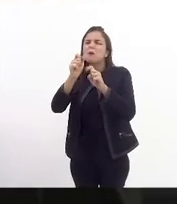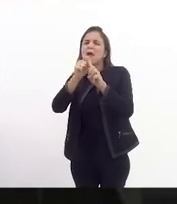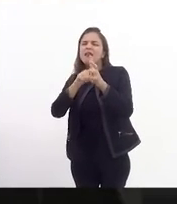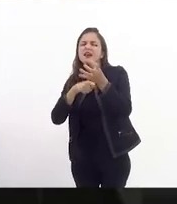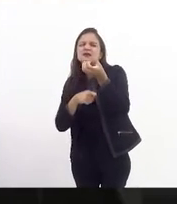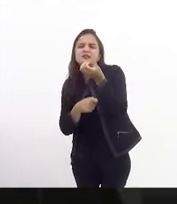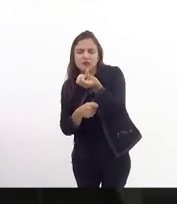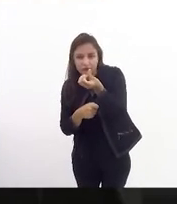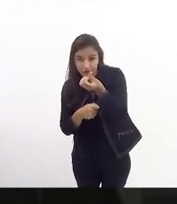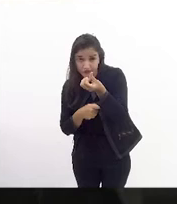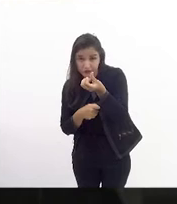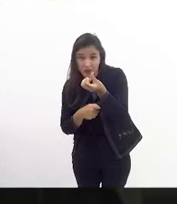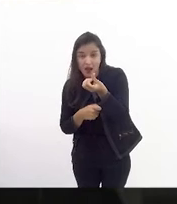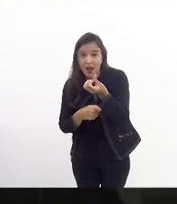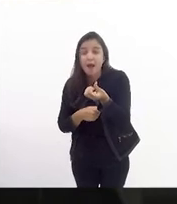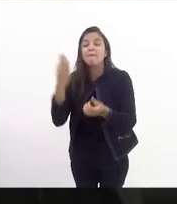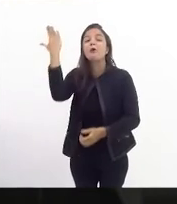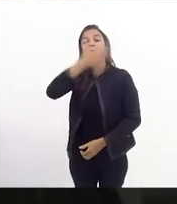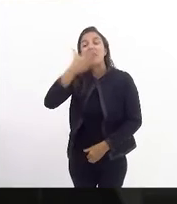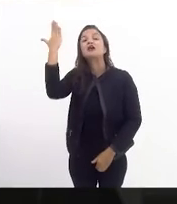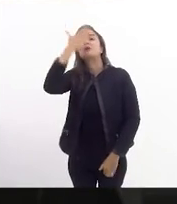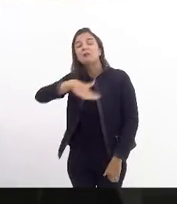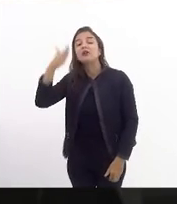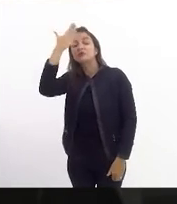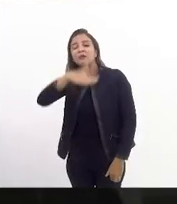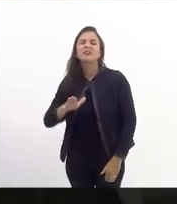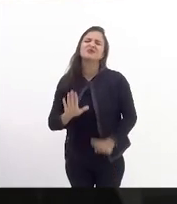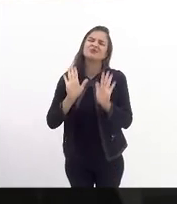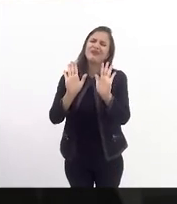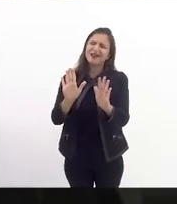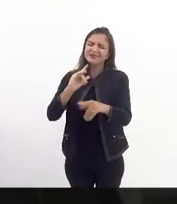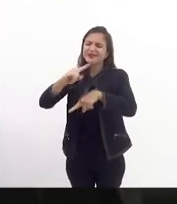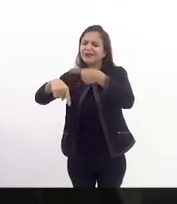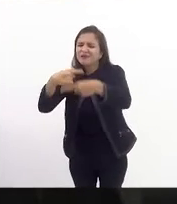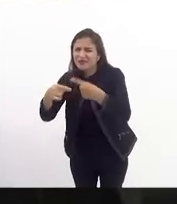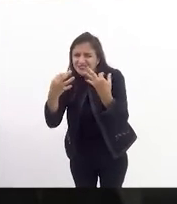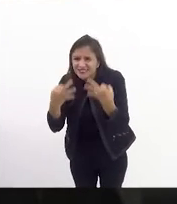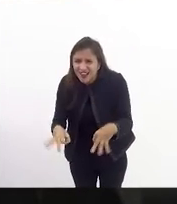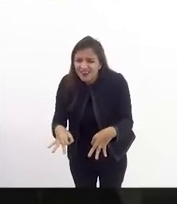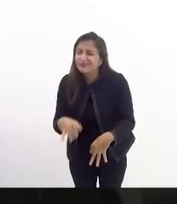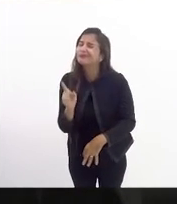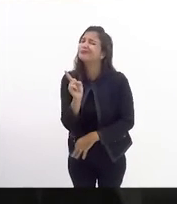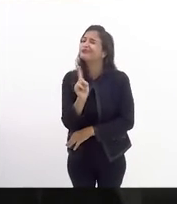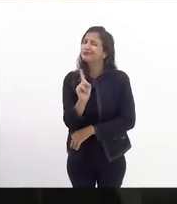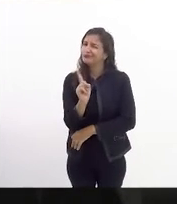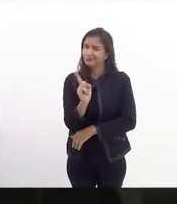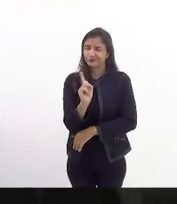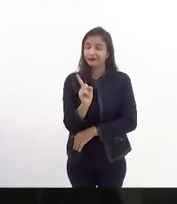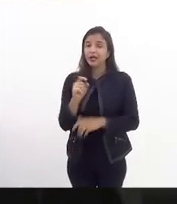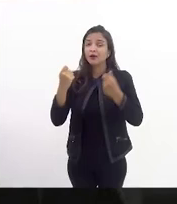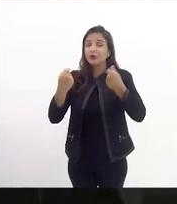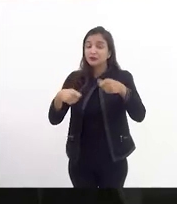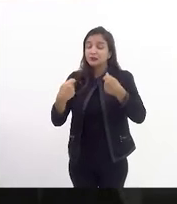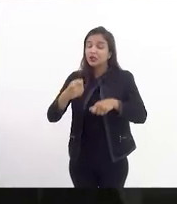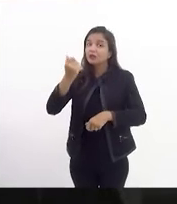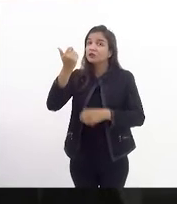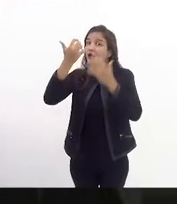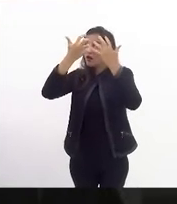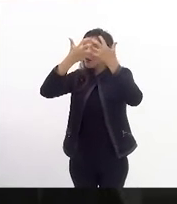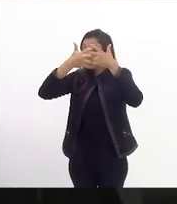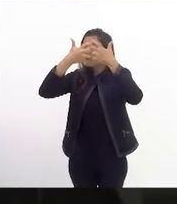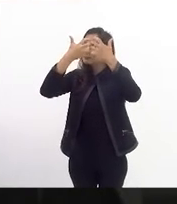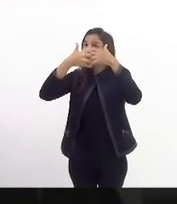6 meses passam e nada acontece. A gente tem que repensar a